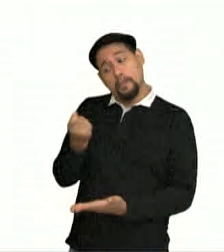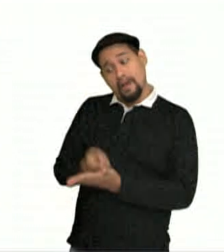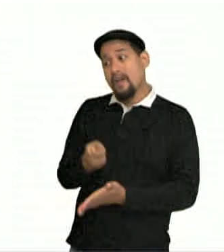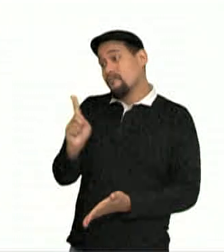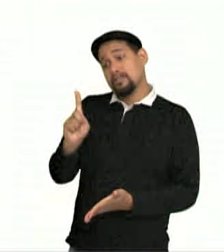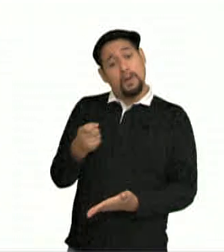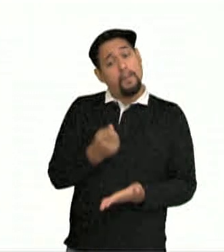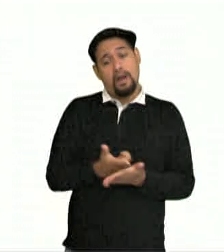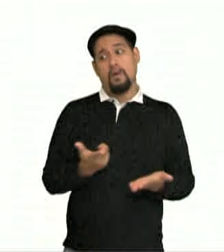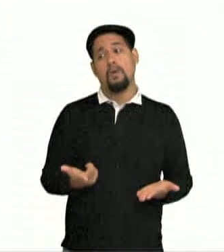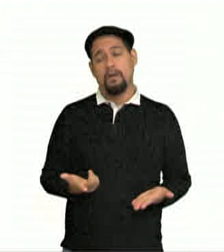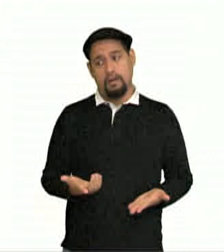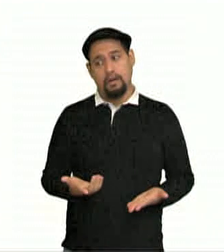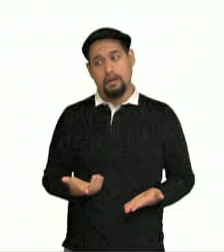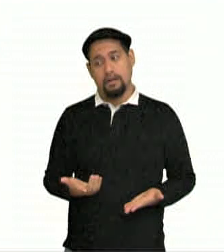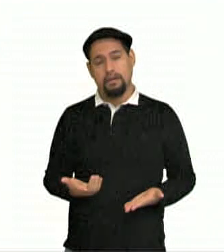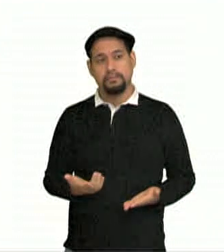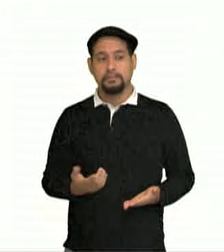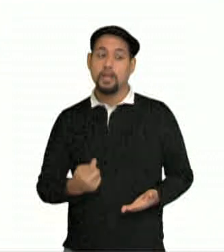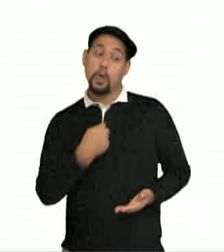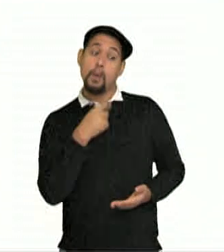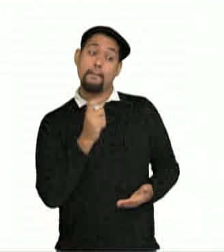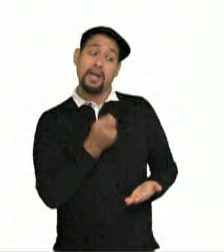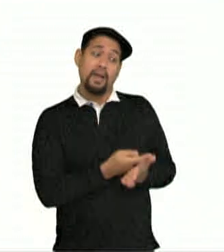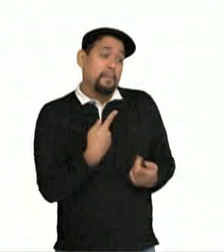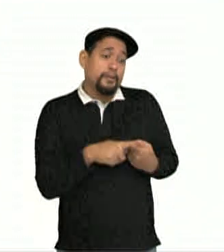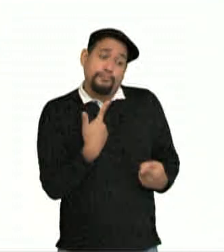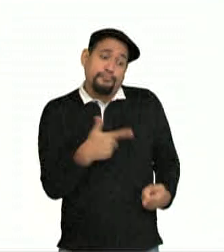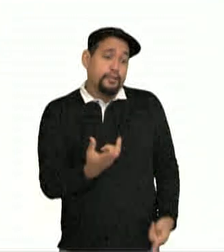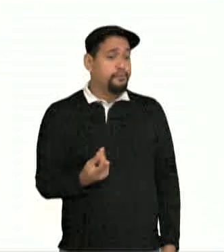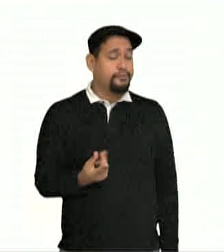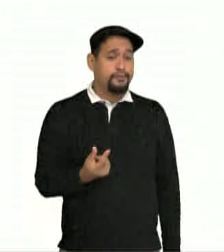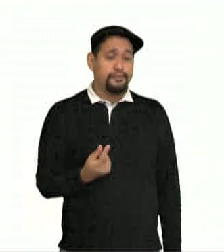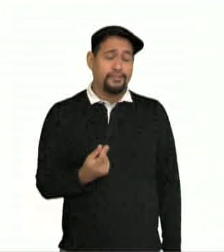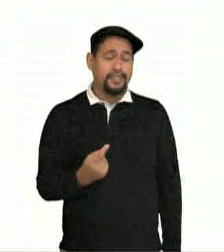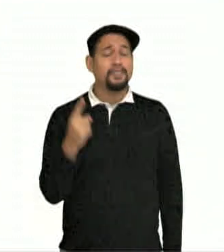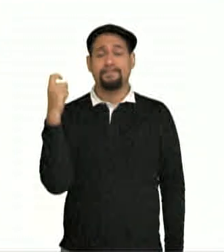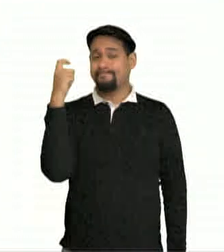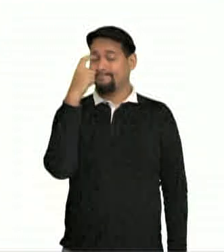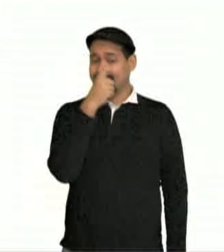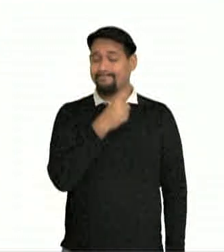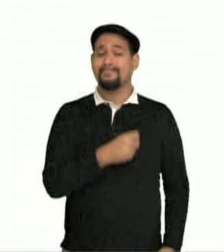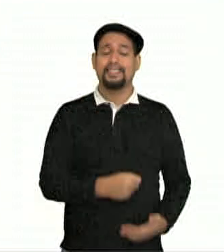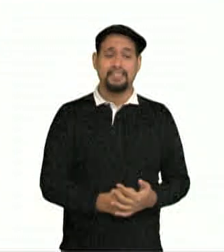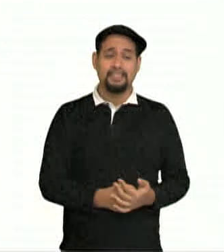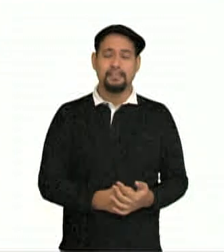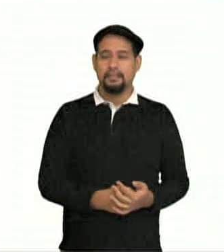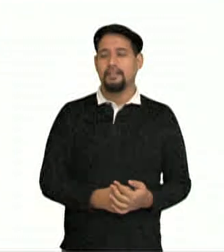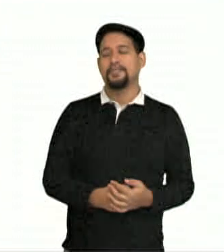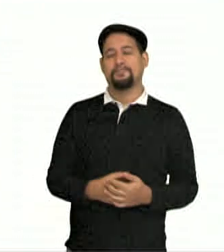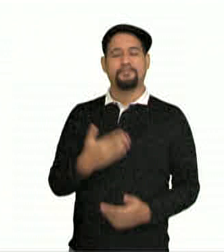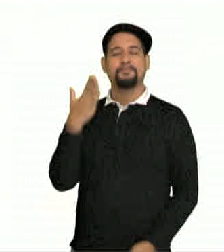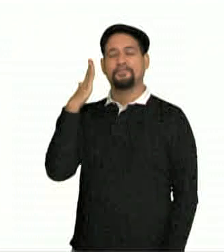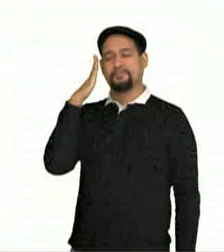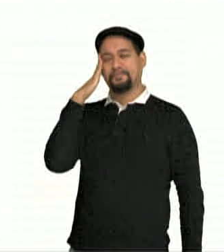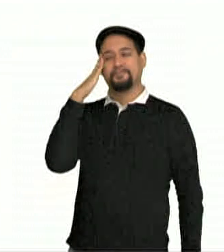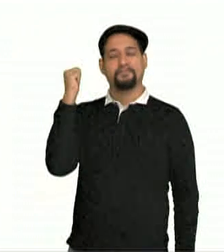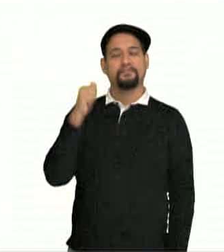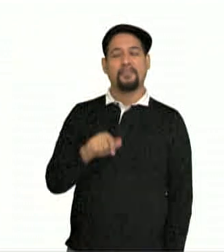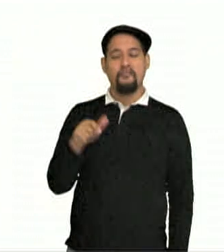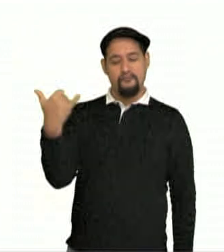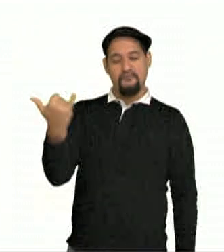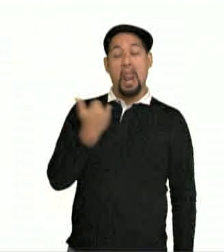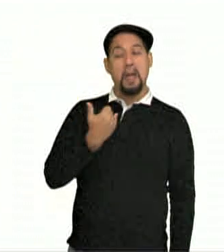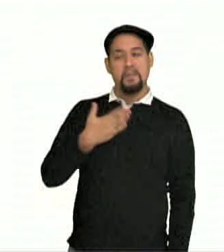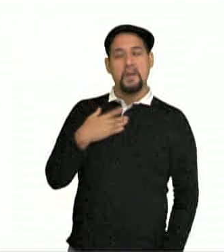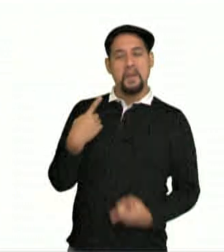você não pagou. Não paguei porque não tenho dinheiro, esta crise. Já sei, ironizou ele. Você vai me dizer,